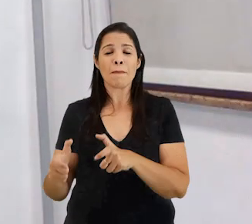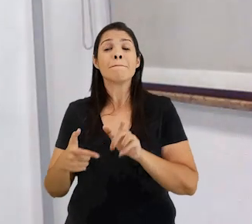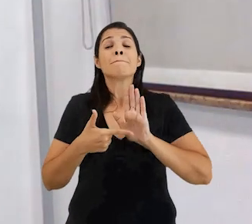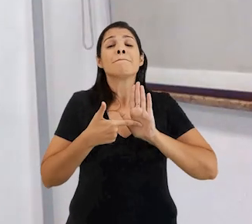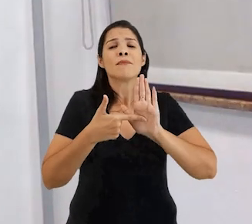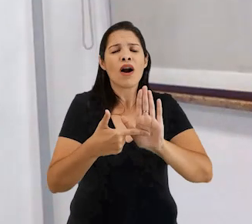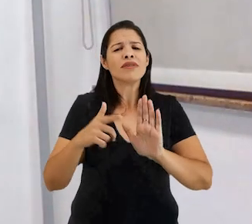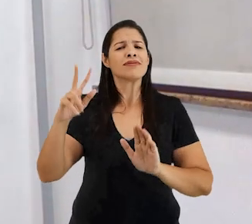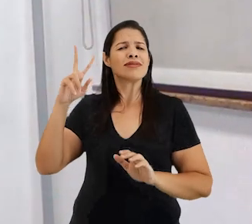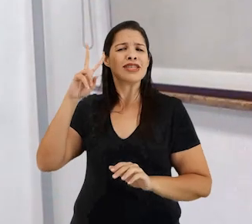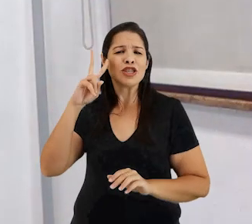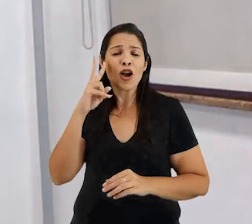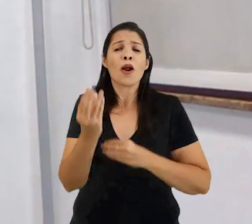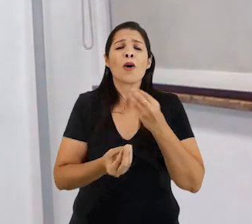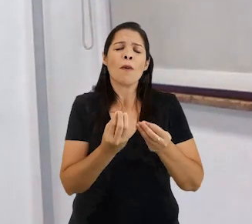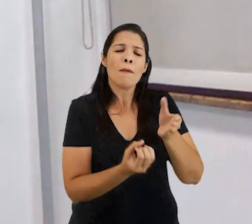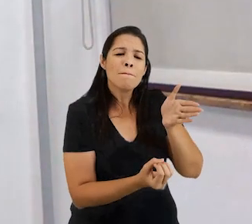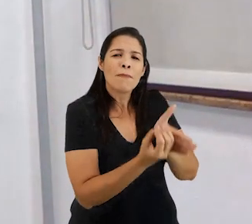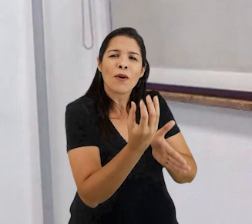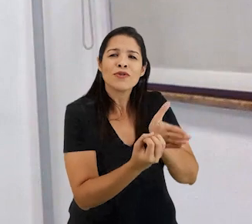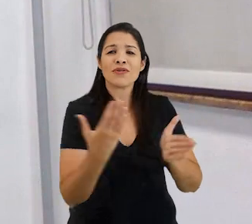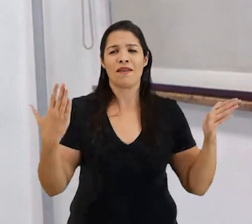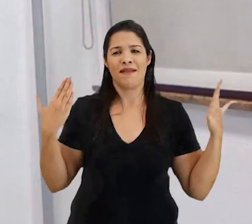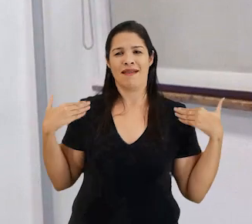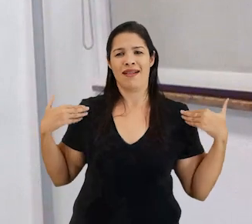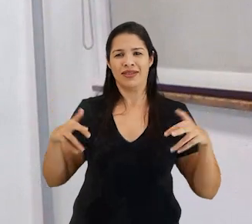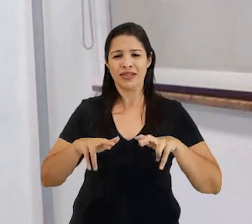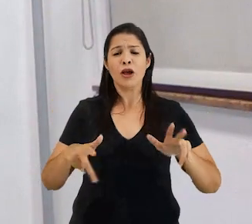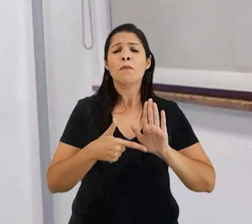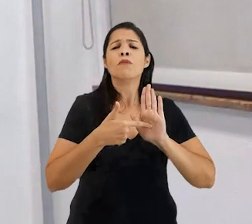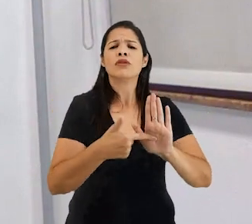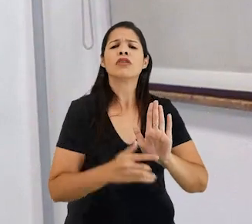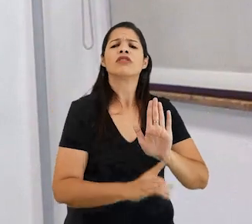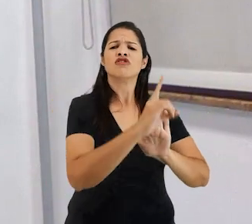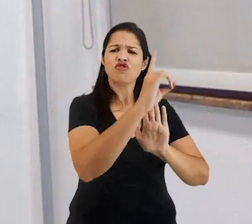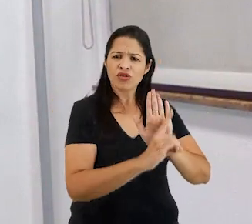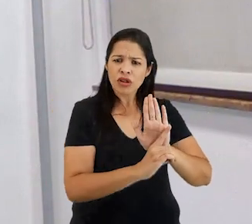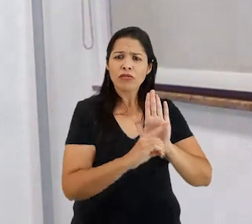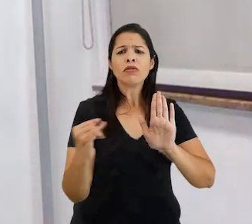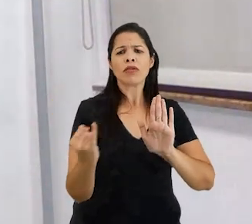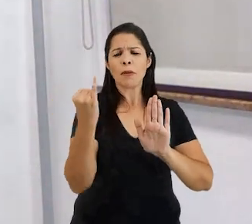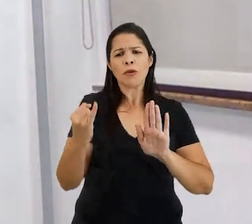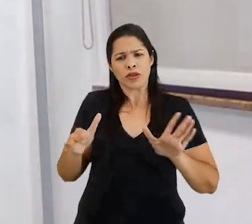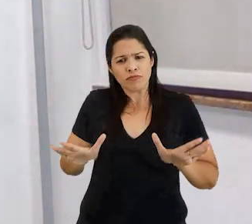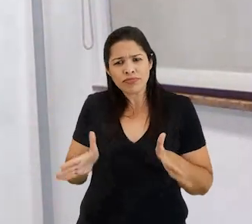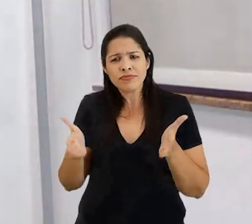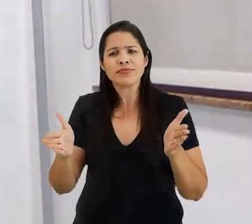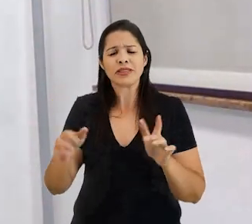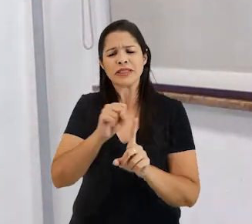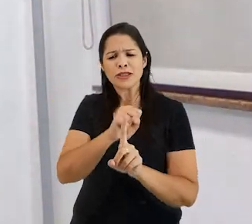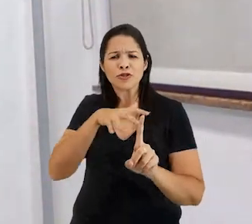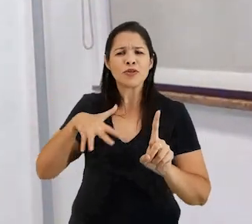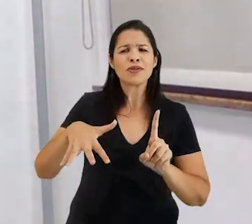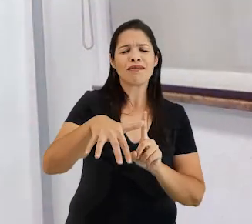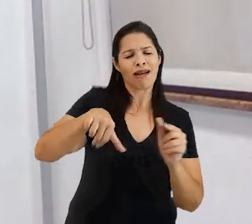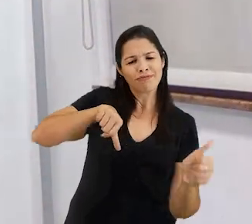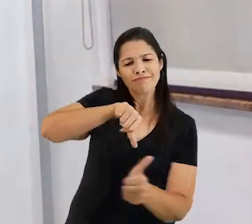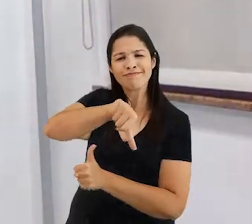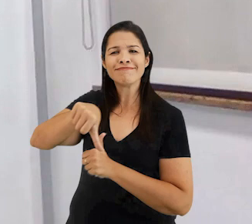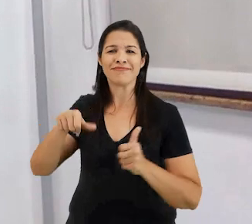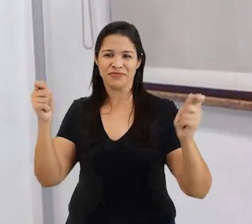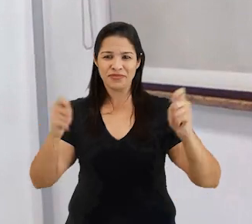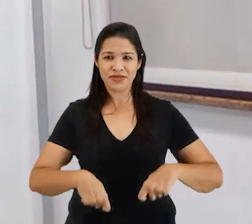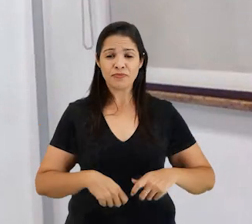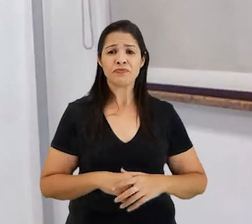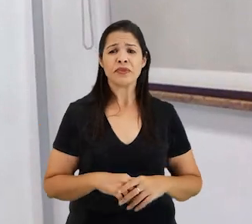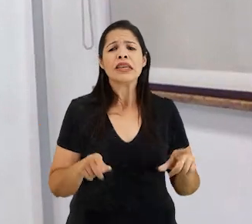lazer para pessoas, considerando que esse é um direito e uma ferramenta de transformação social. E ainda, pensando